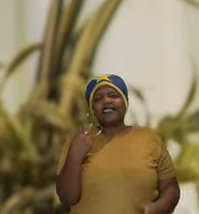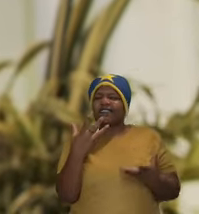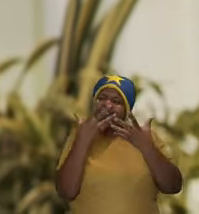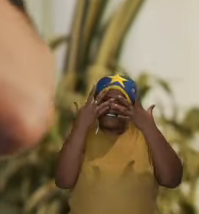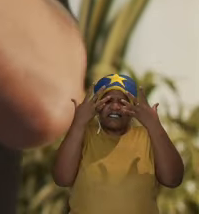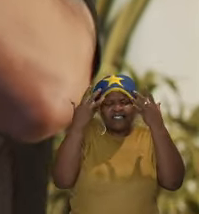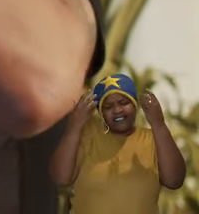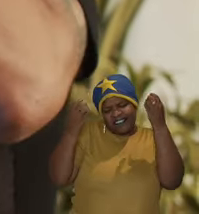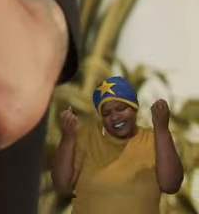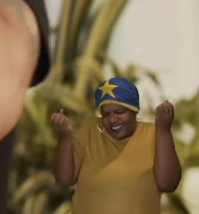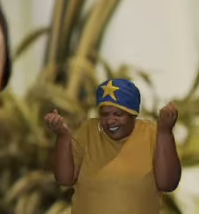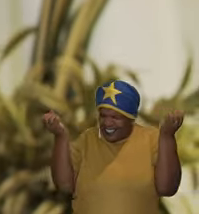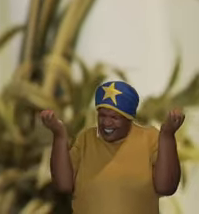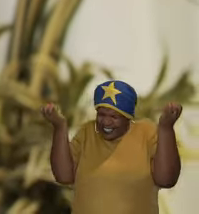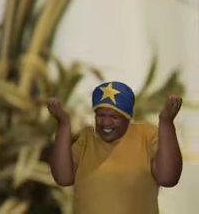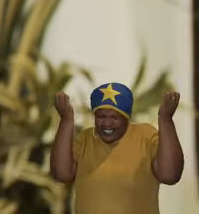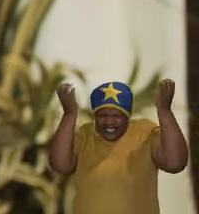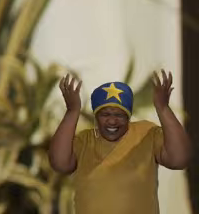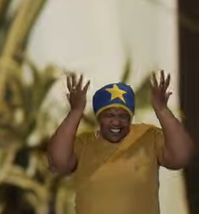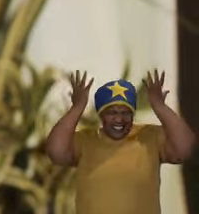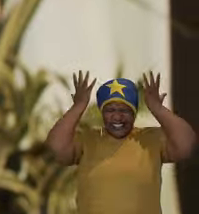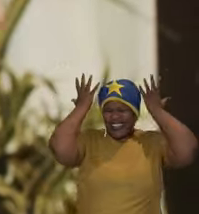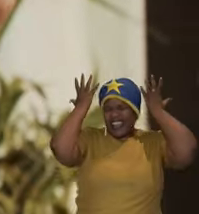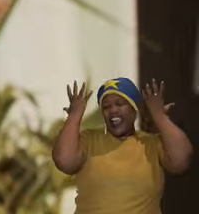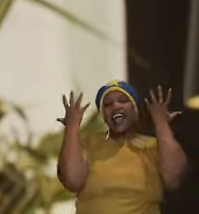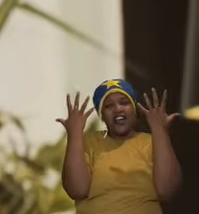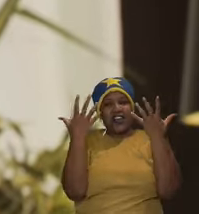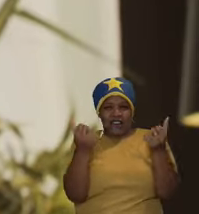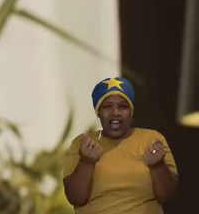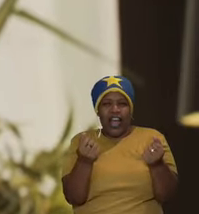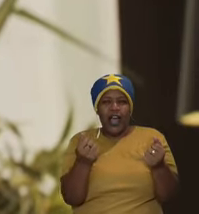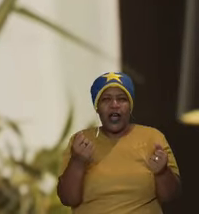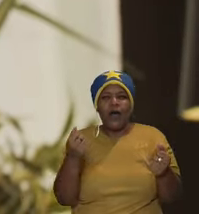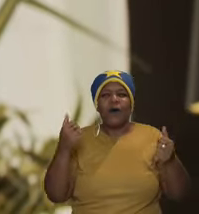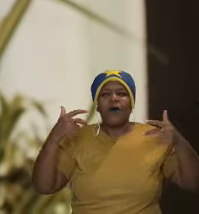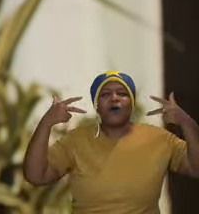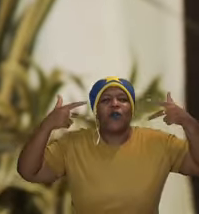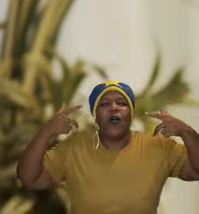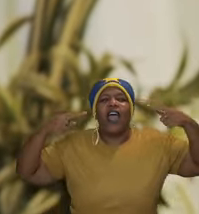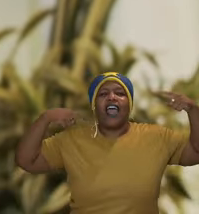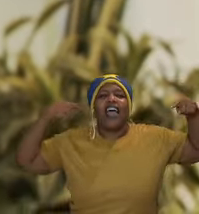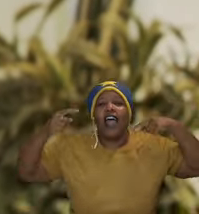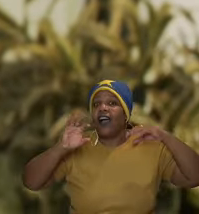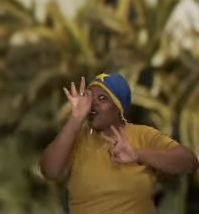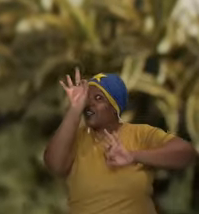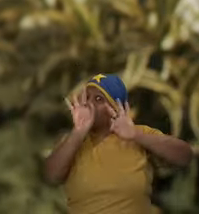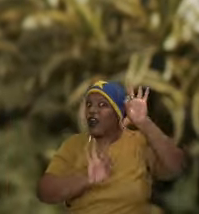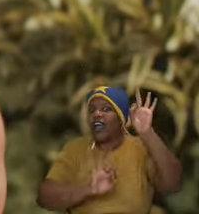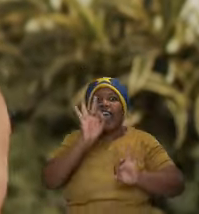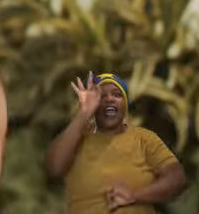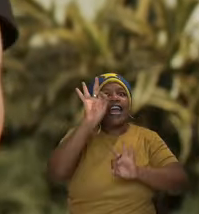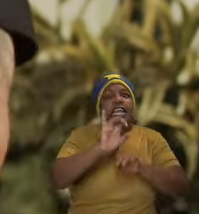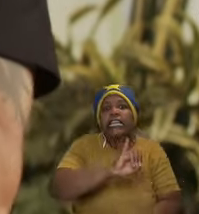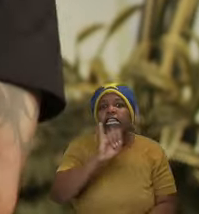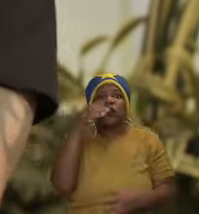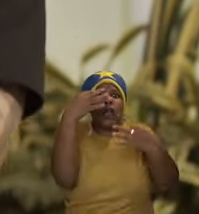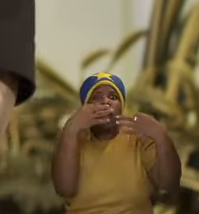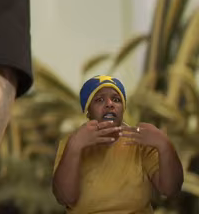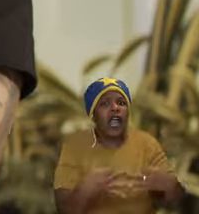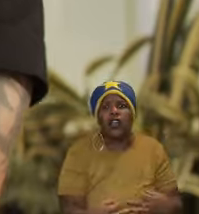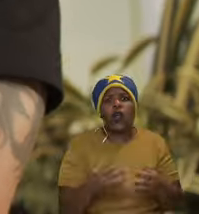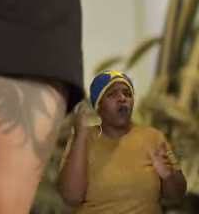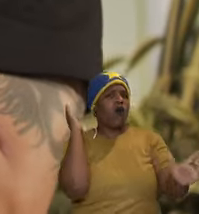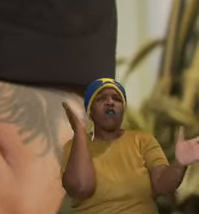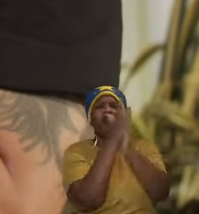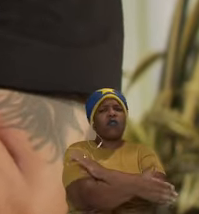esquecer de tudo. E vamos no rolê insano, vai se organizando. Que se não der certo